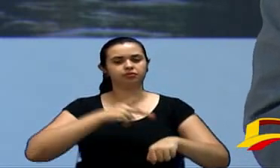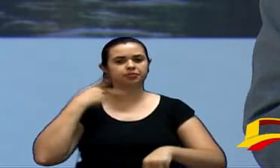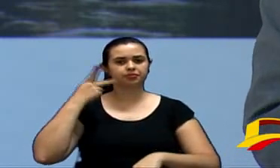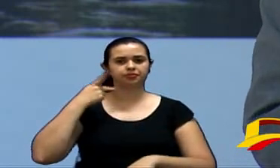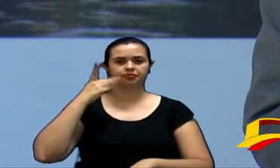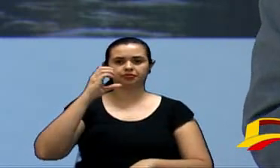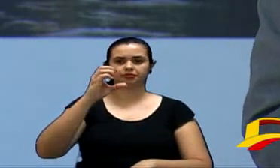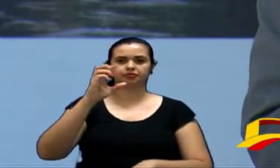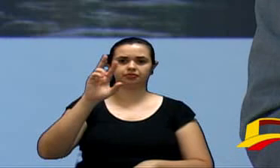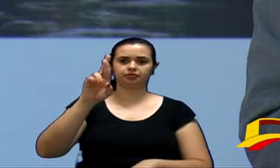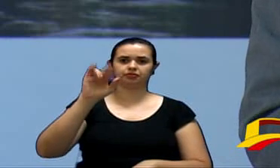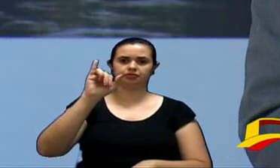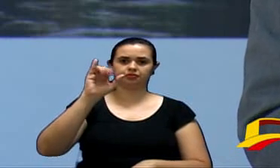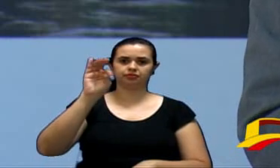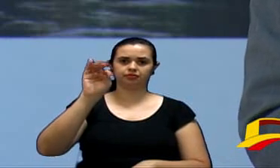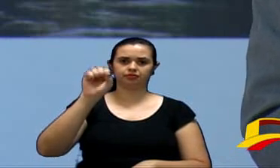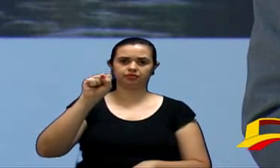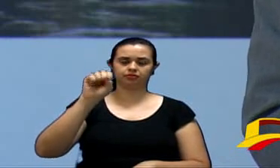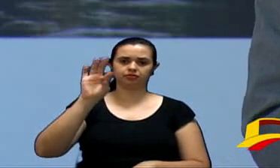Cristiano, viu, Cristiano, dois minutinhos,